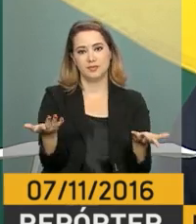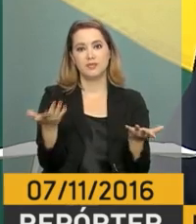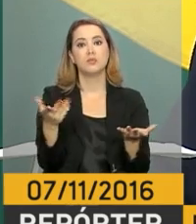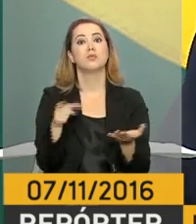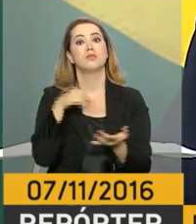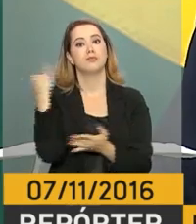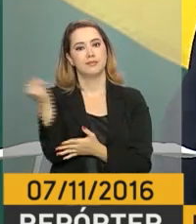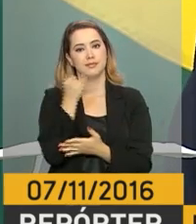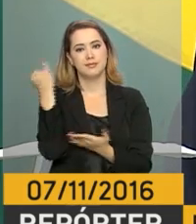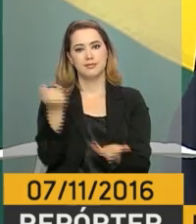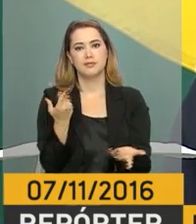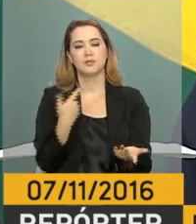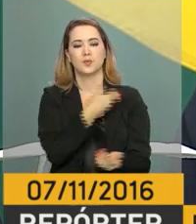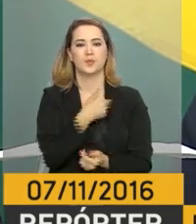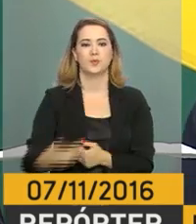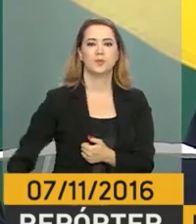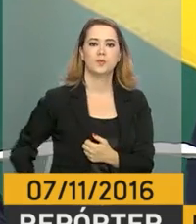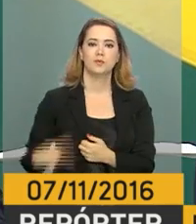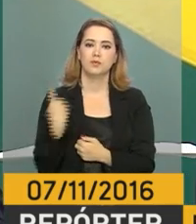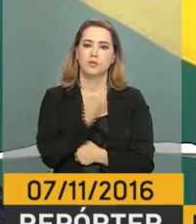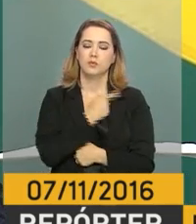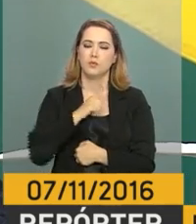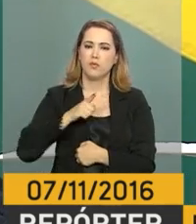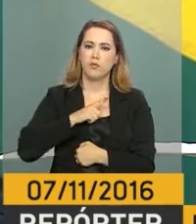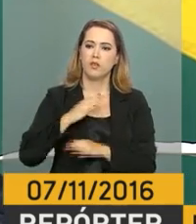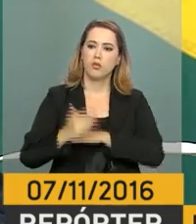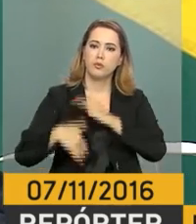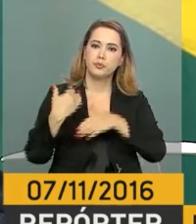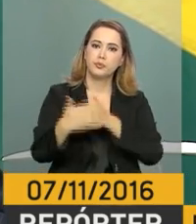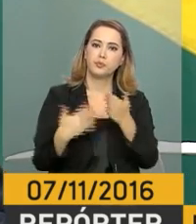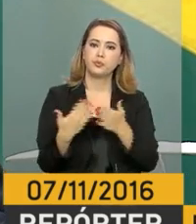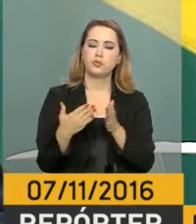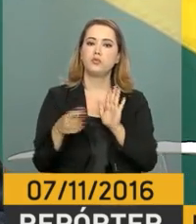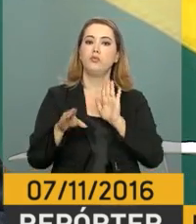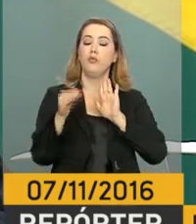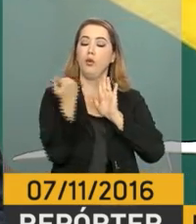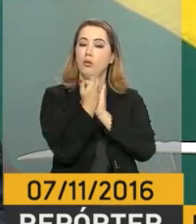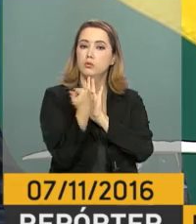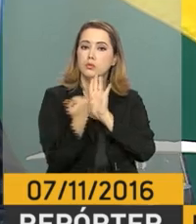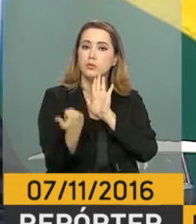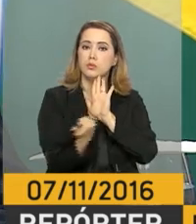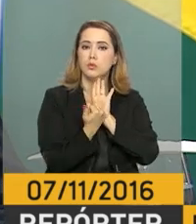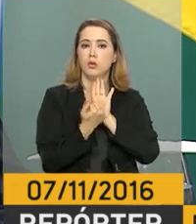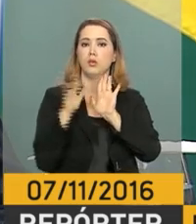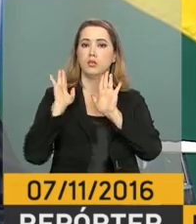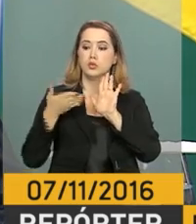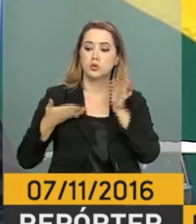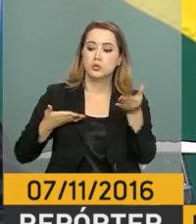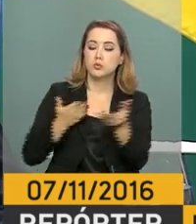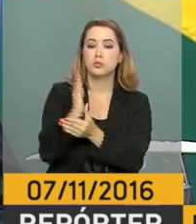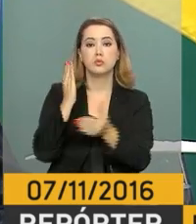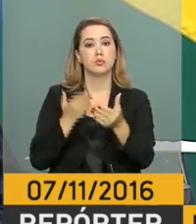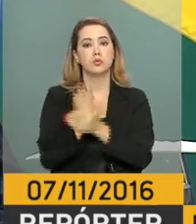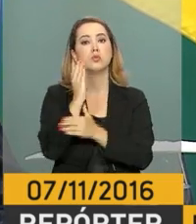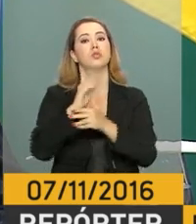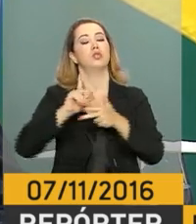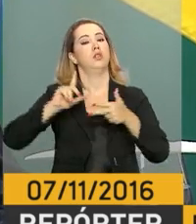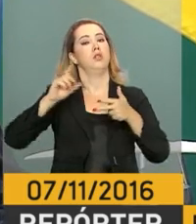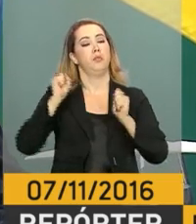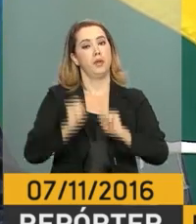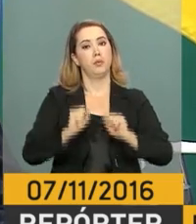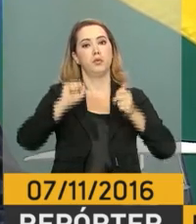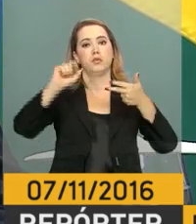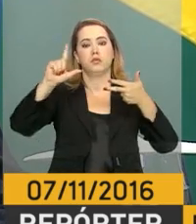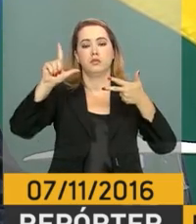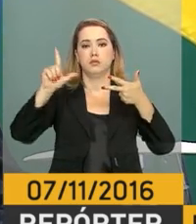útil para o governo, que nós temos tido, na verdade, projetos aprovados pelo Legislativo, não é?